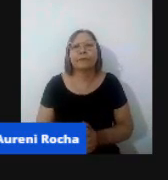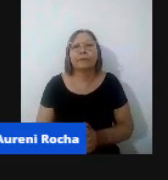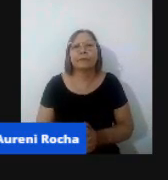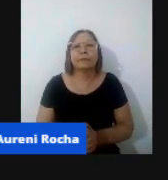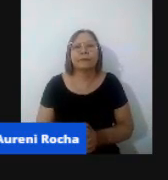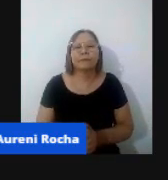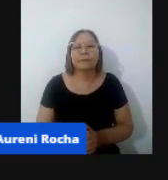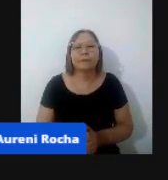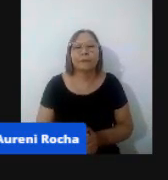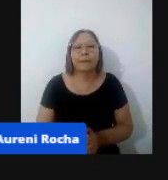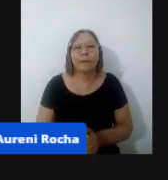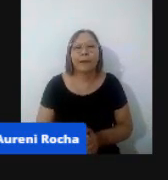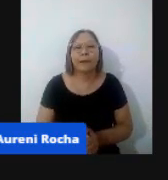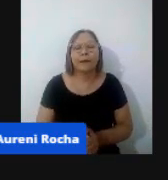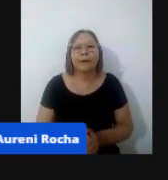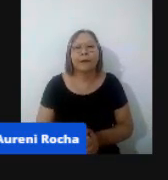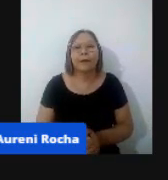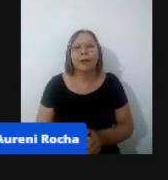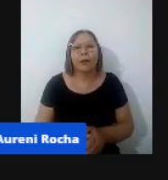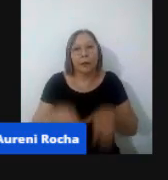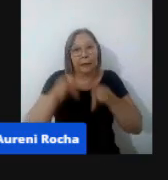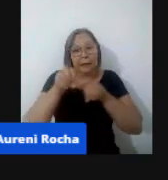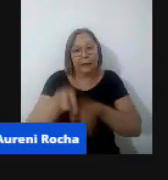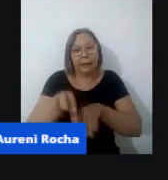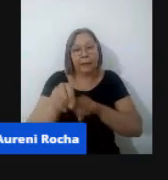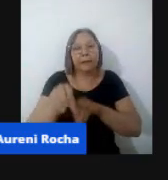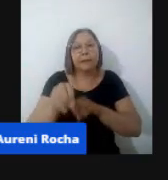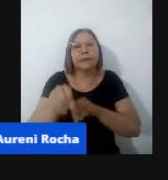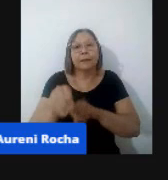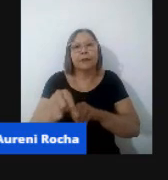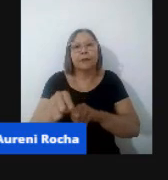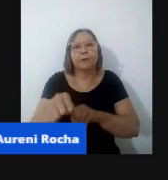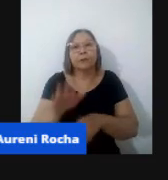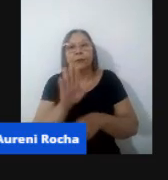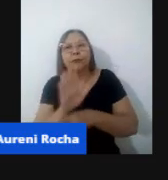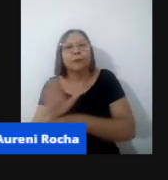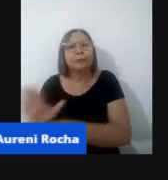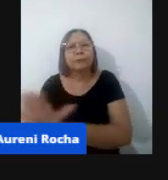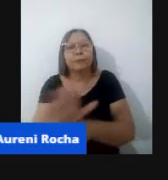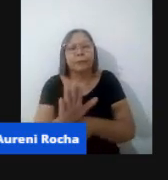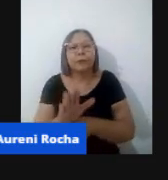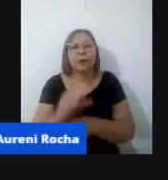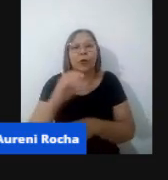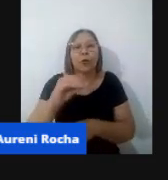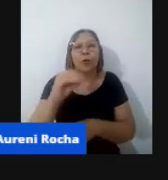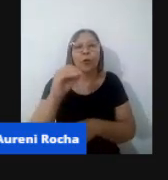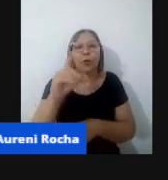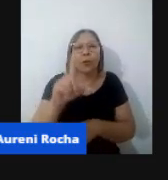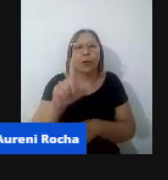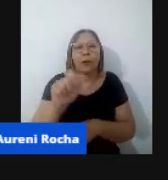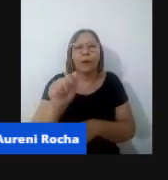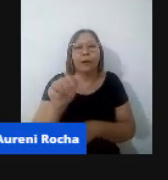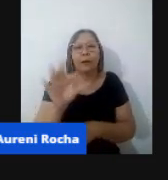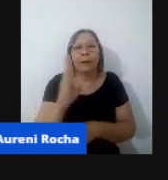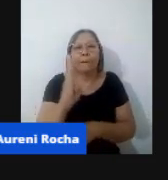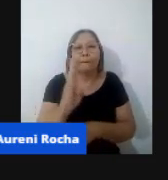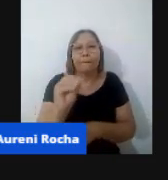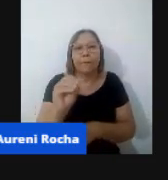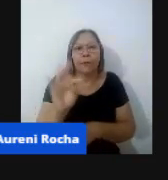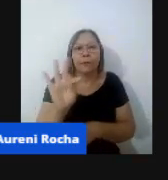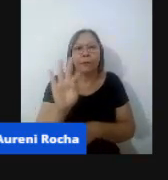Bom, ensino colaborativo. Quando falamos de ensino colaborativo, nós falamos também sobre